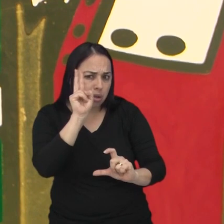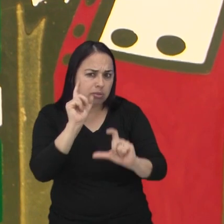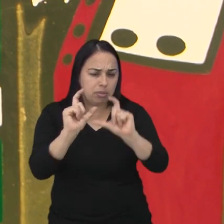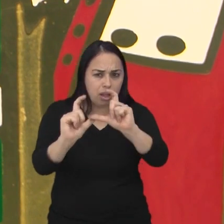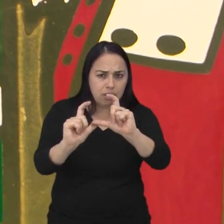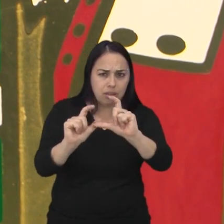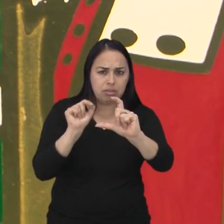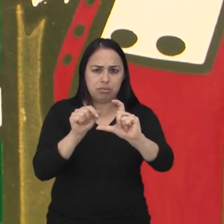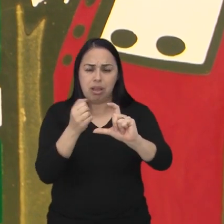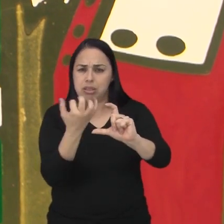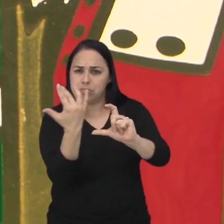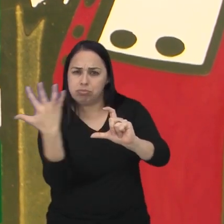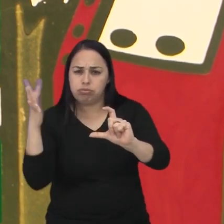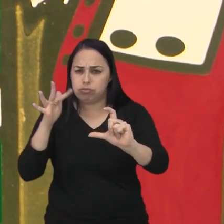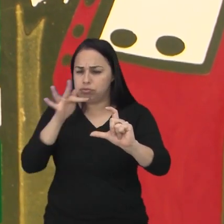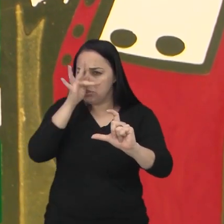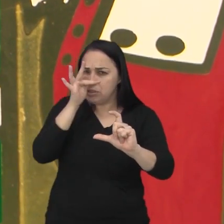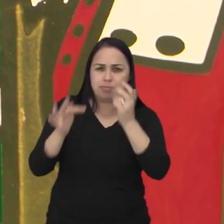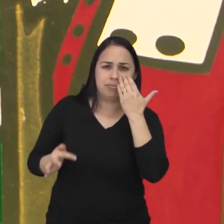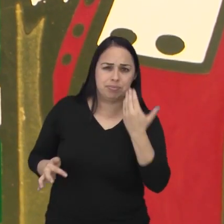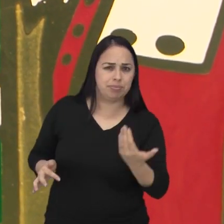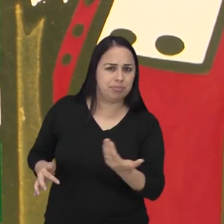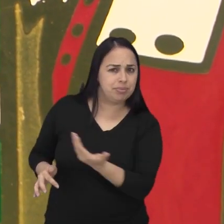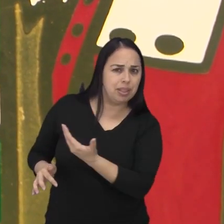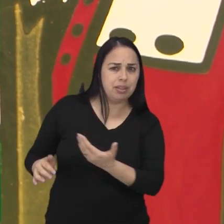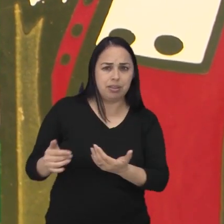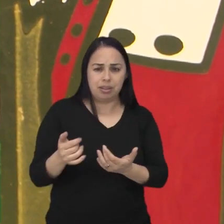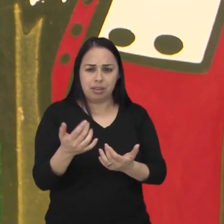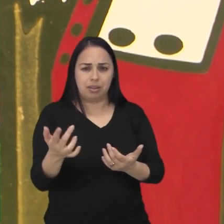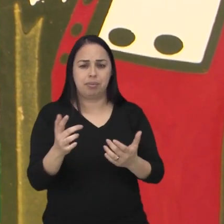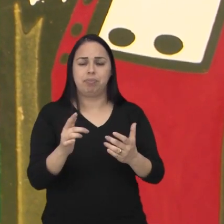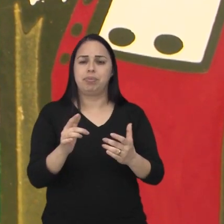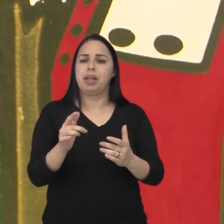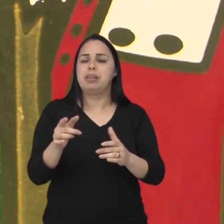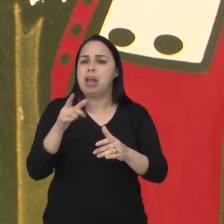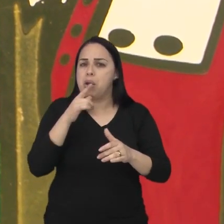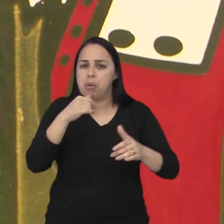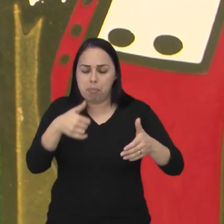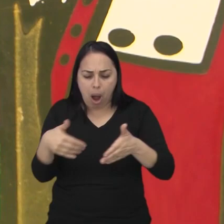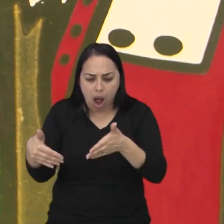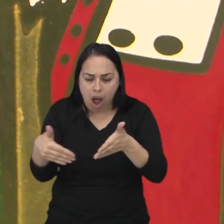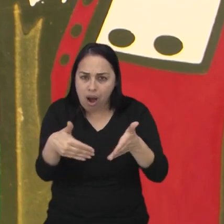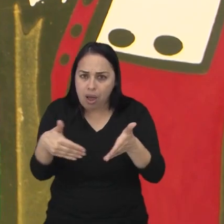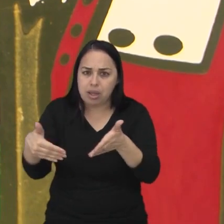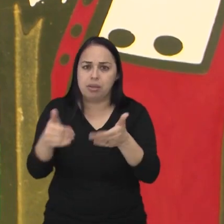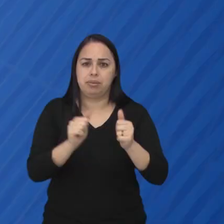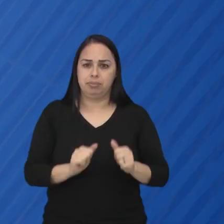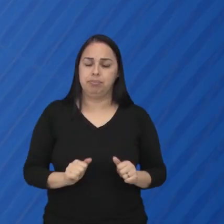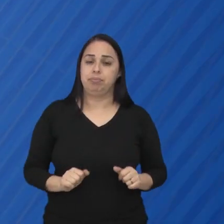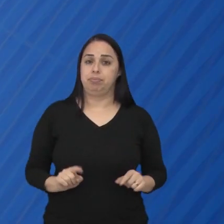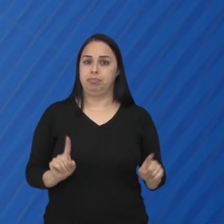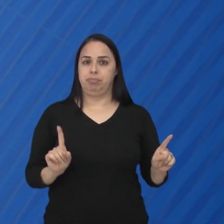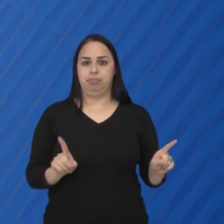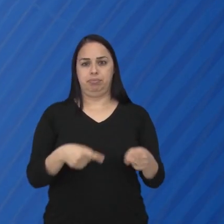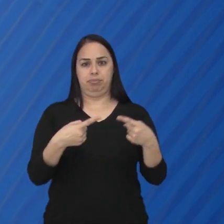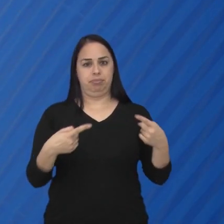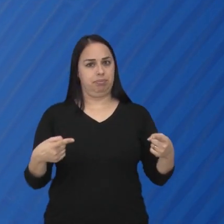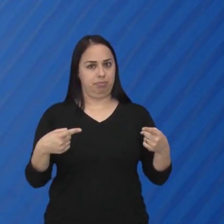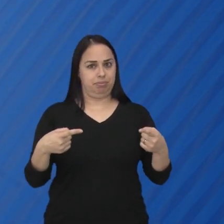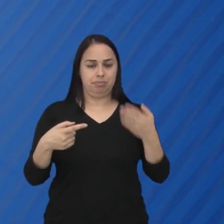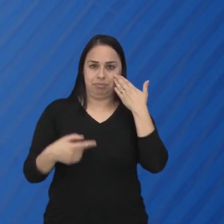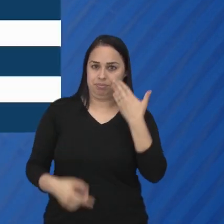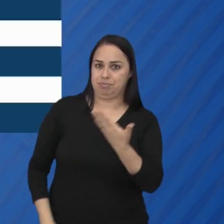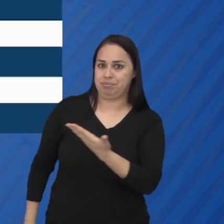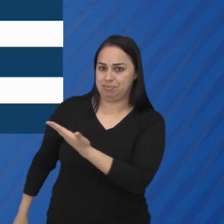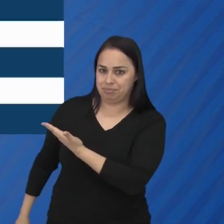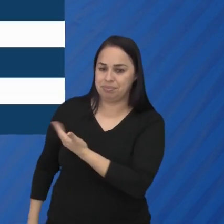história, a questão das riquezas no outro quadrante, de riquezas naturais, tem o Rio Paraíba o tempo todo sendo mostrado. Hino,